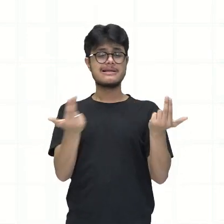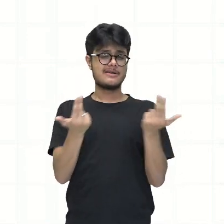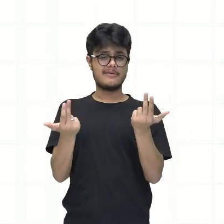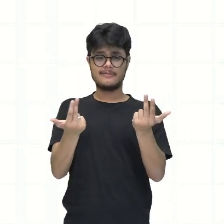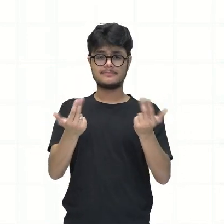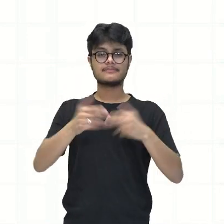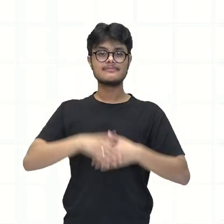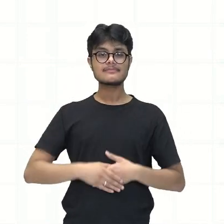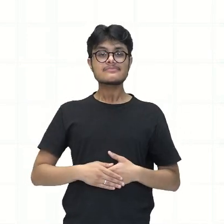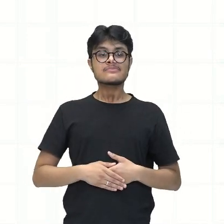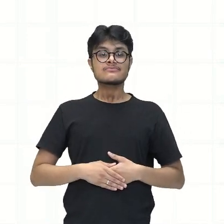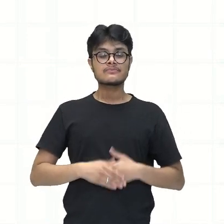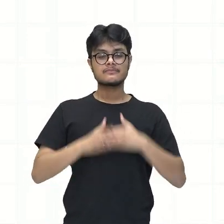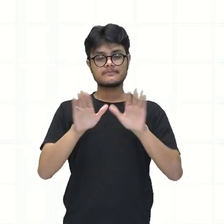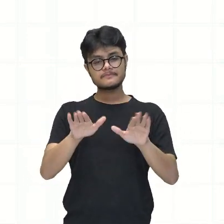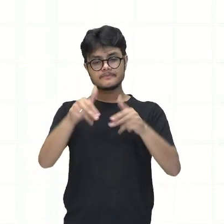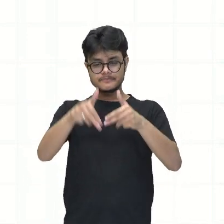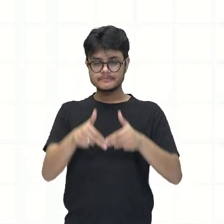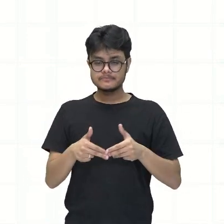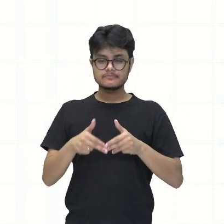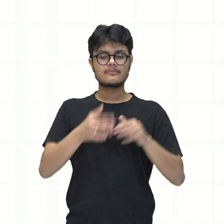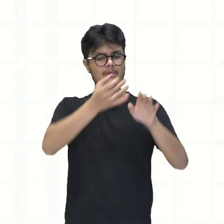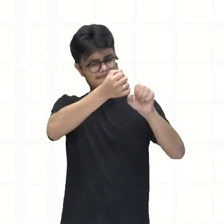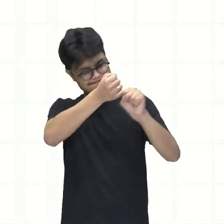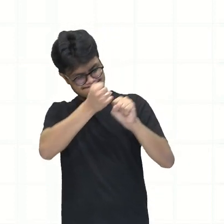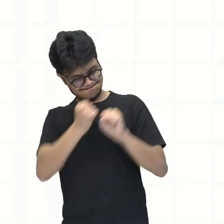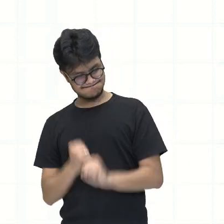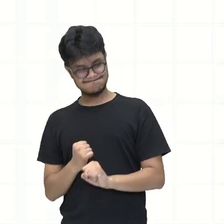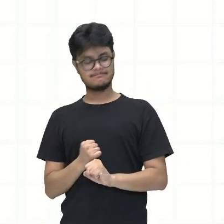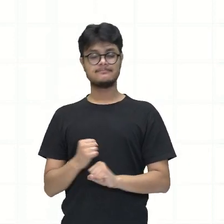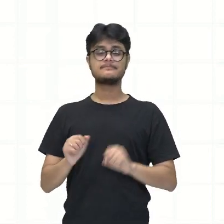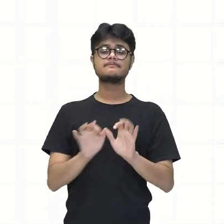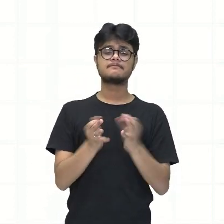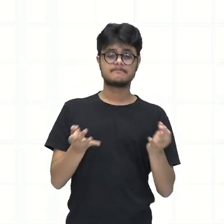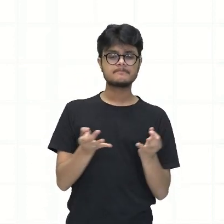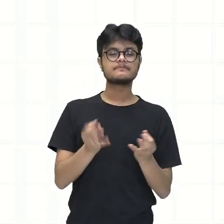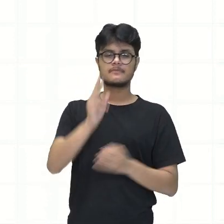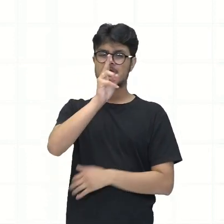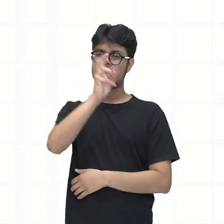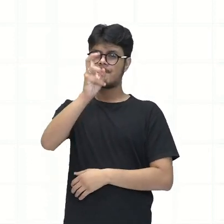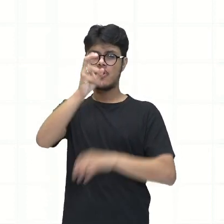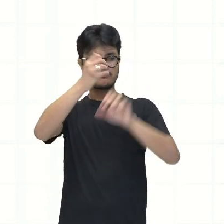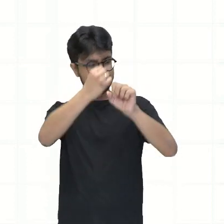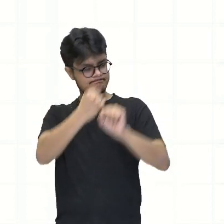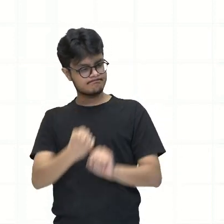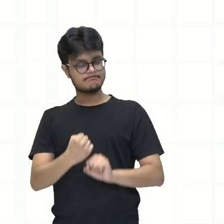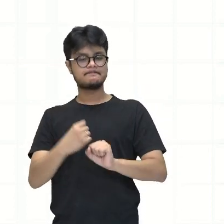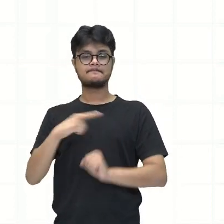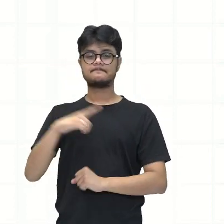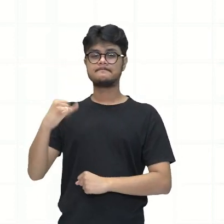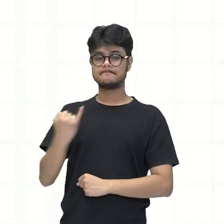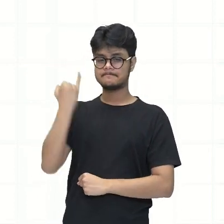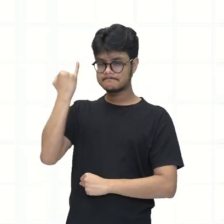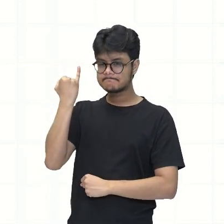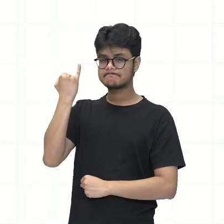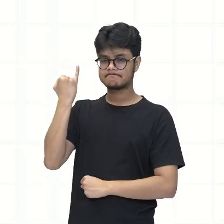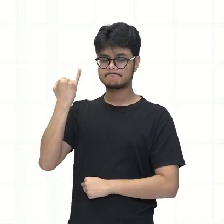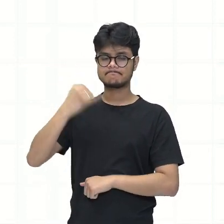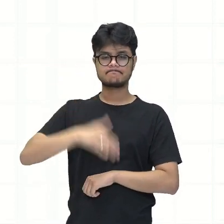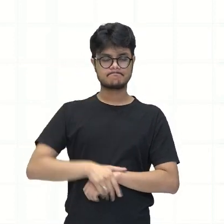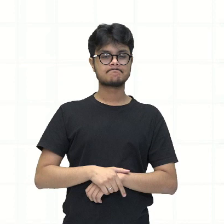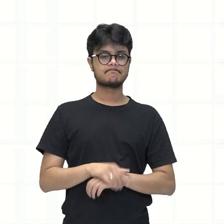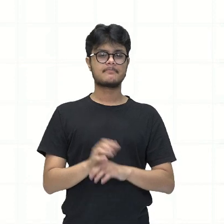gangorra, certo? Então, a alavanca é um exemplo de máquina que foi desenvolvida aí para